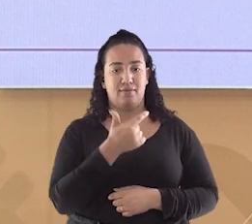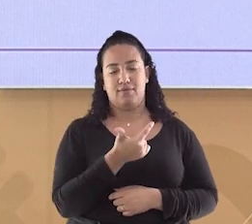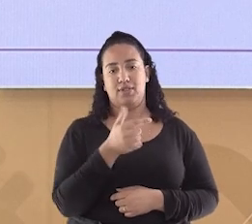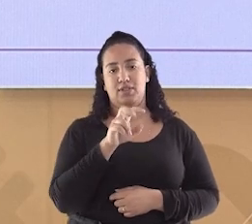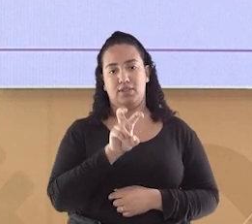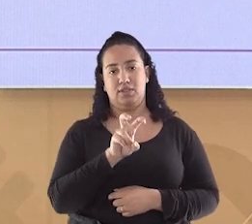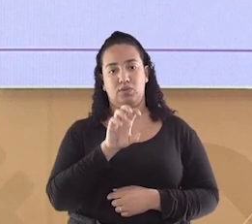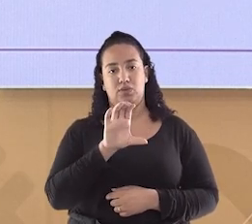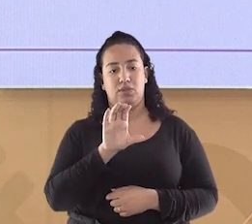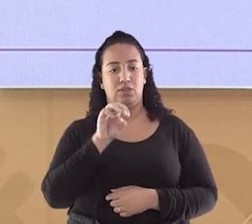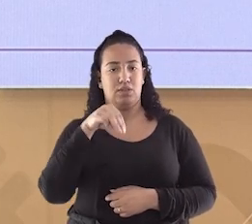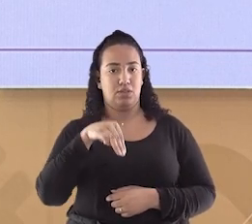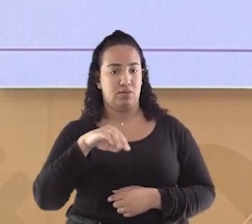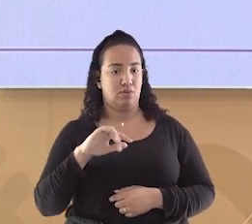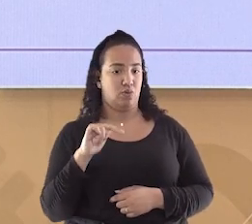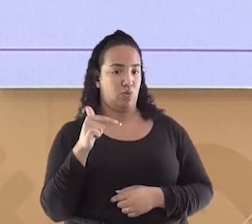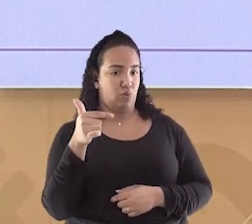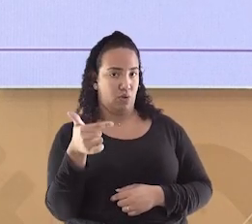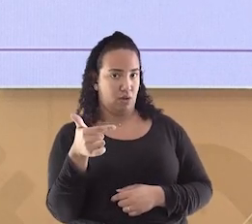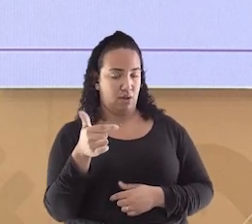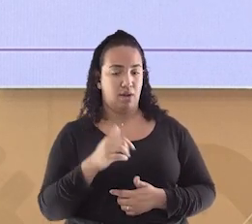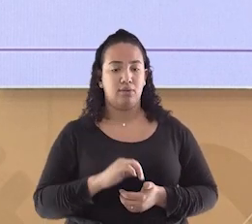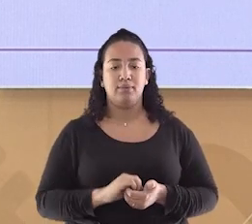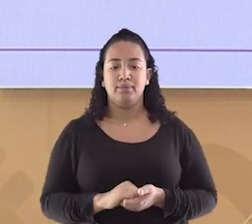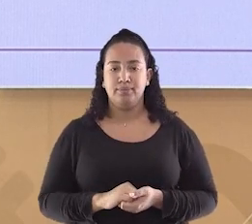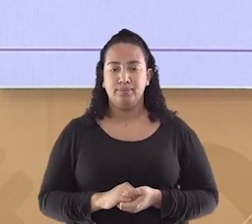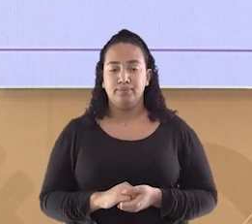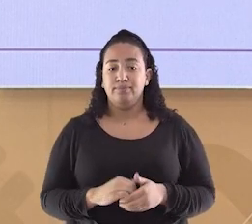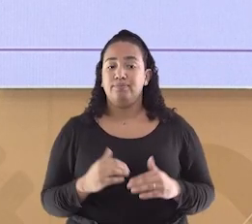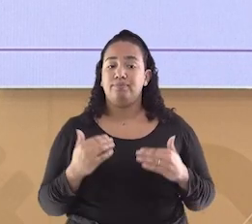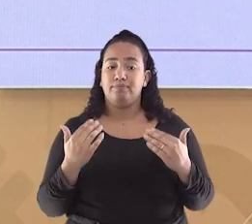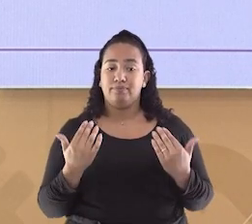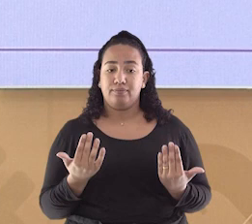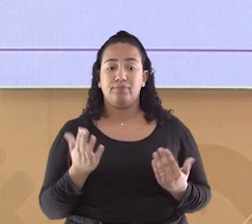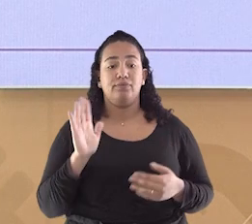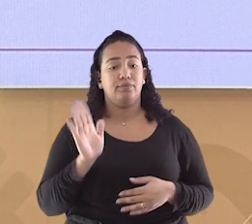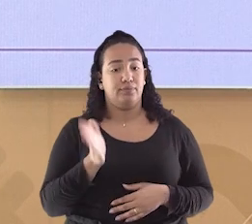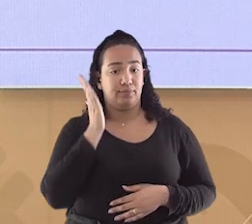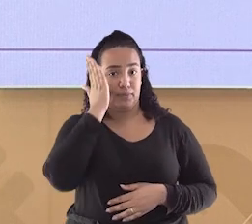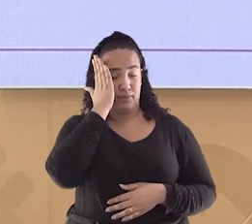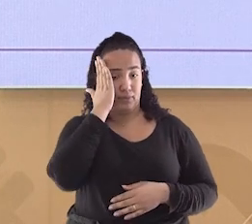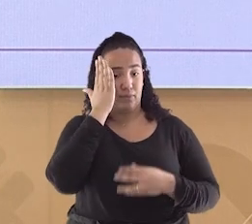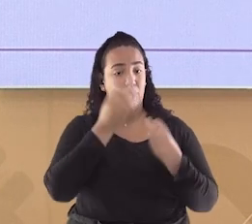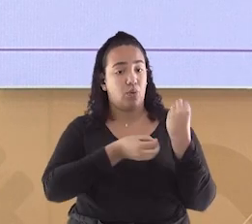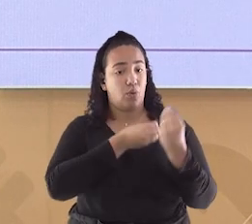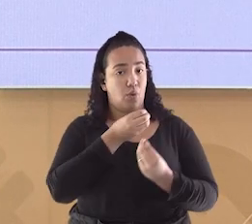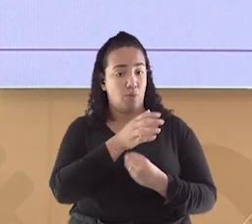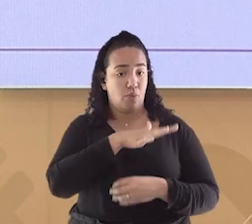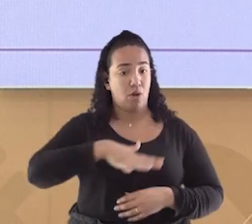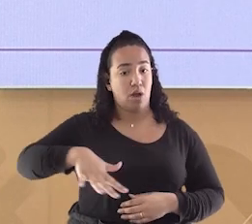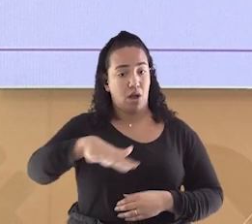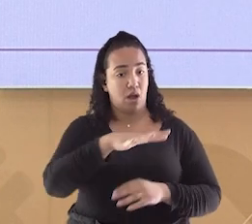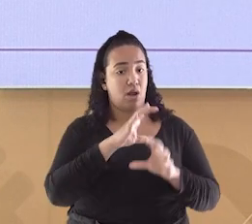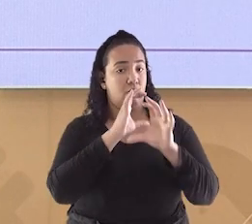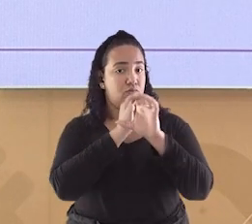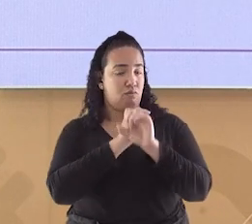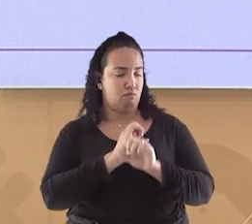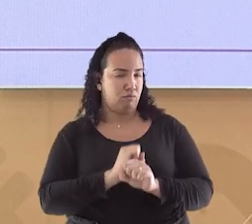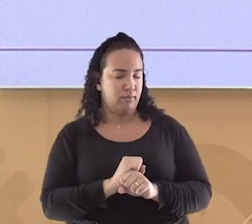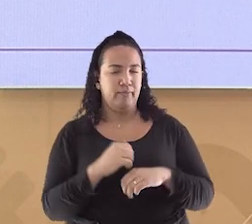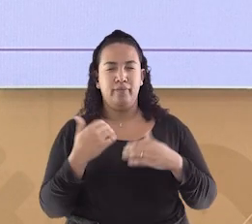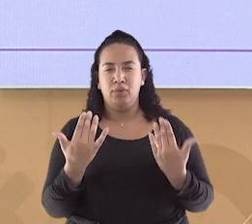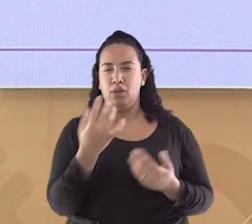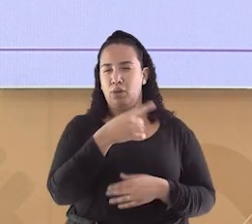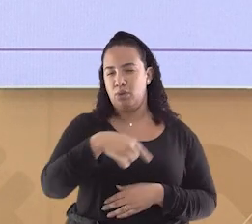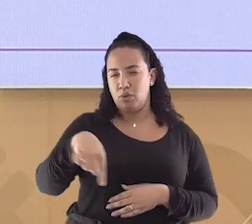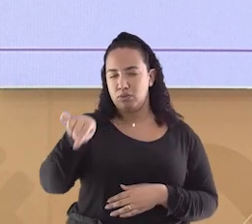25 centímetros quadrados. Agora que já vimos como se calcula a área de um quadrado, será que